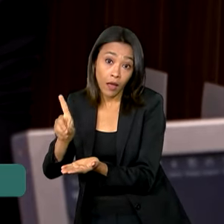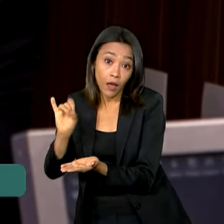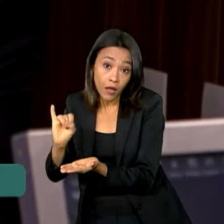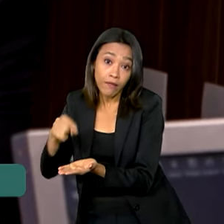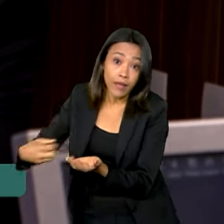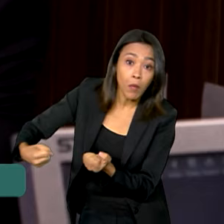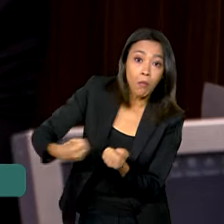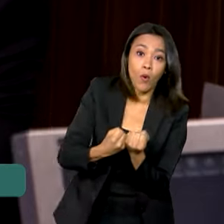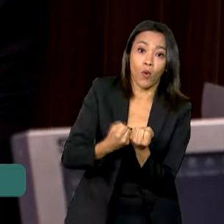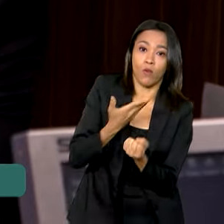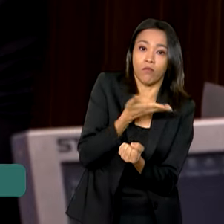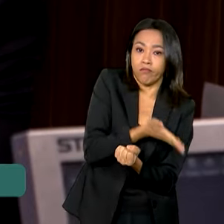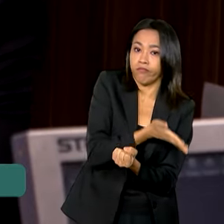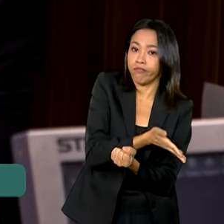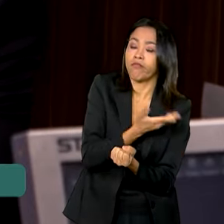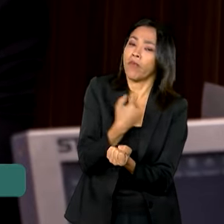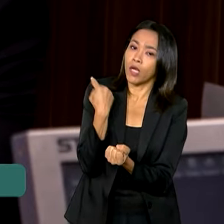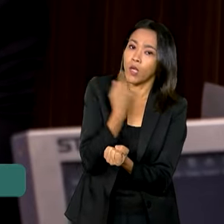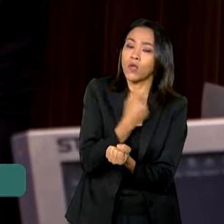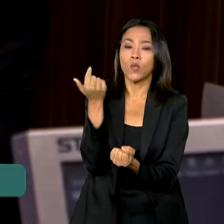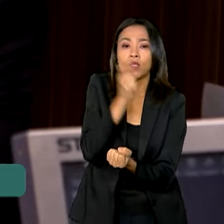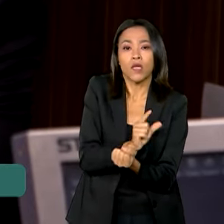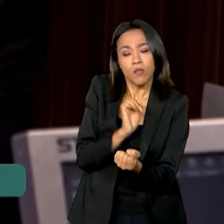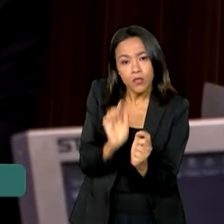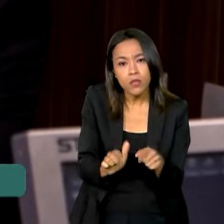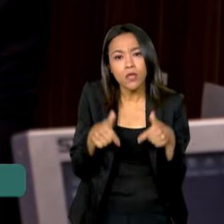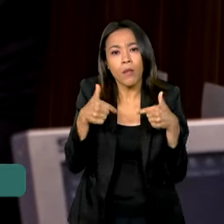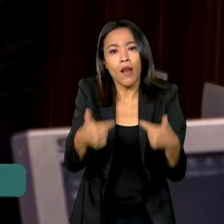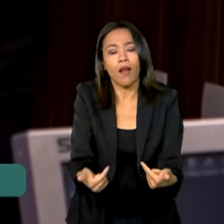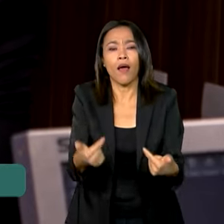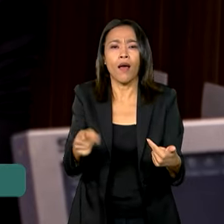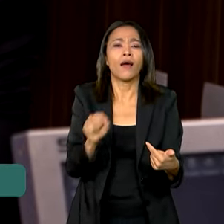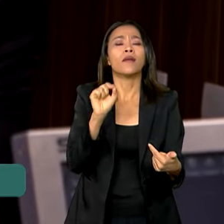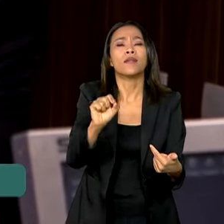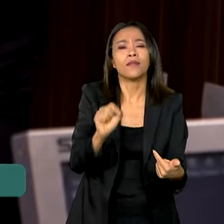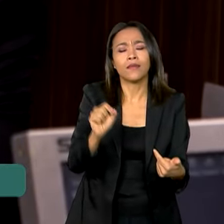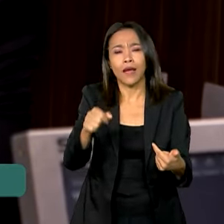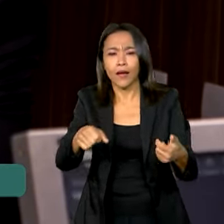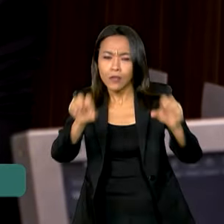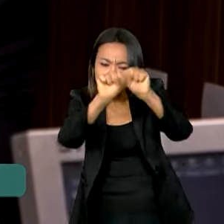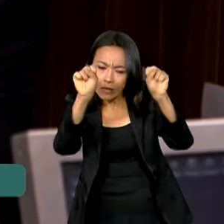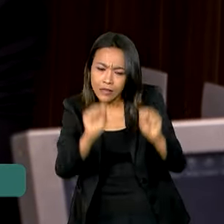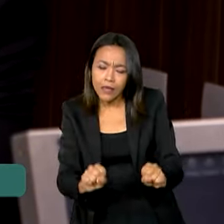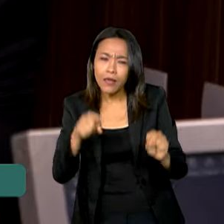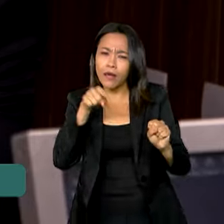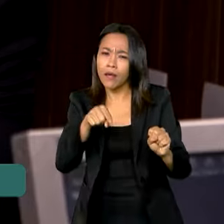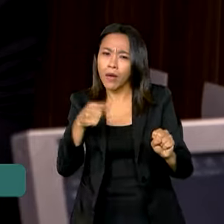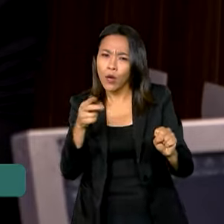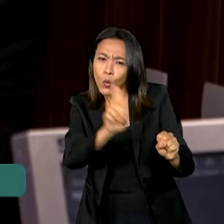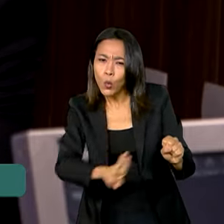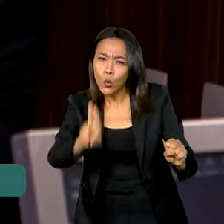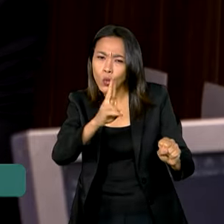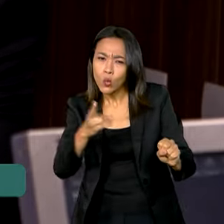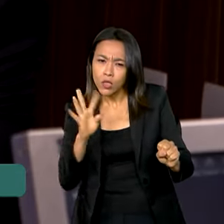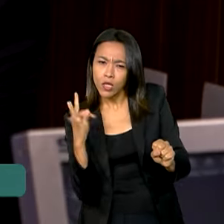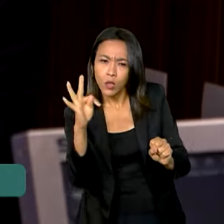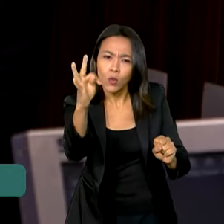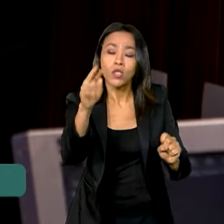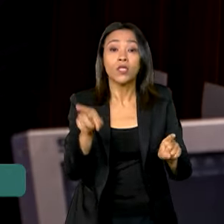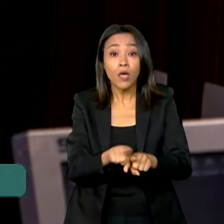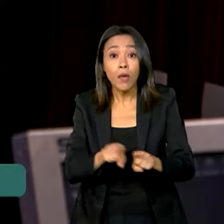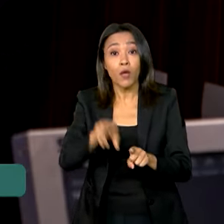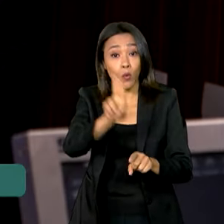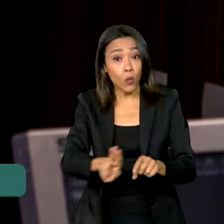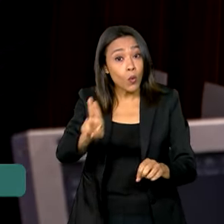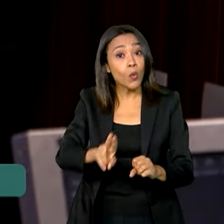gente possa eh trabalhar na modernização de sistemas na reestruturação de sistemas na aplicação de inteligência artificial na